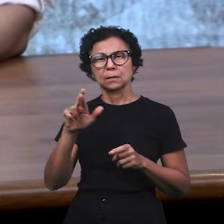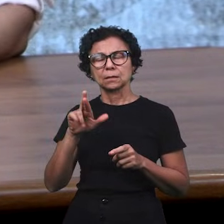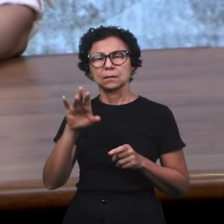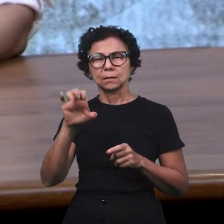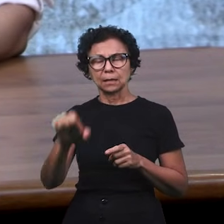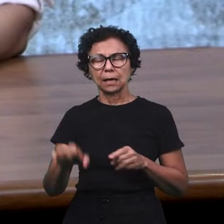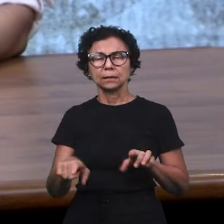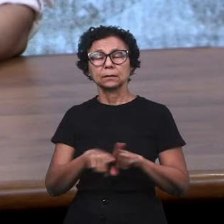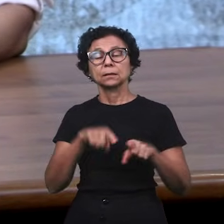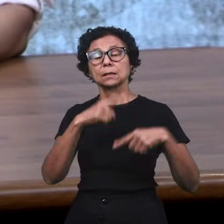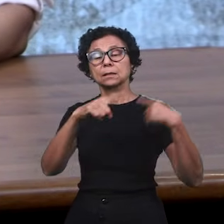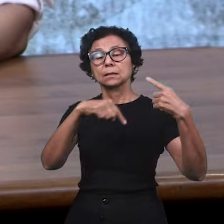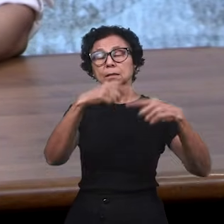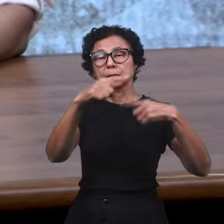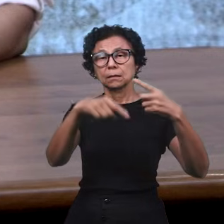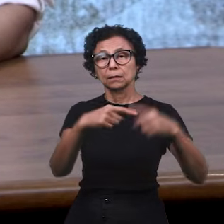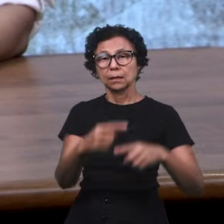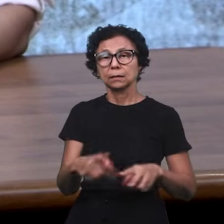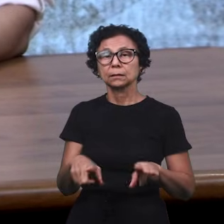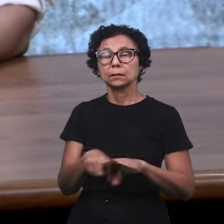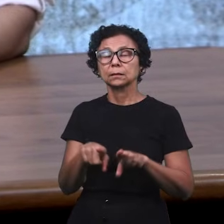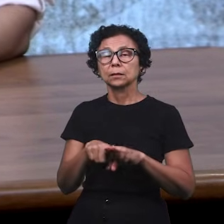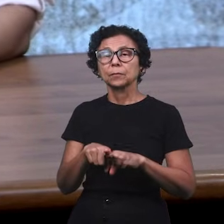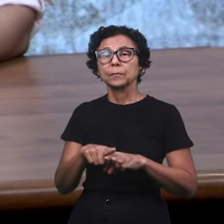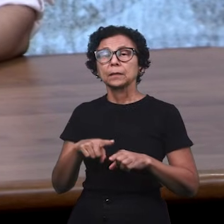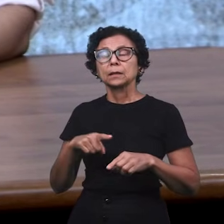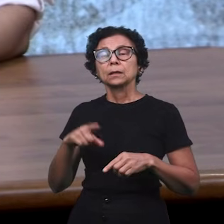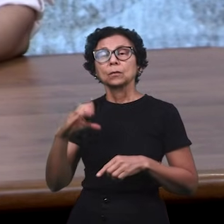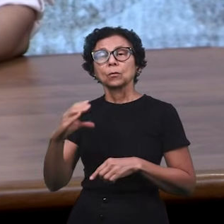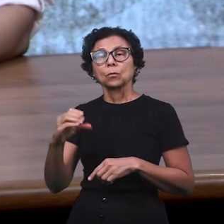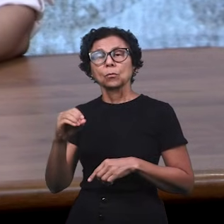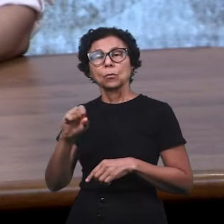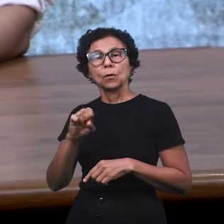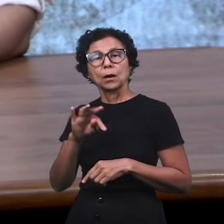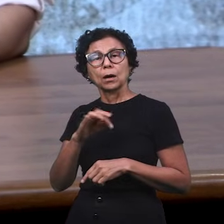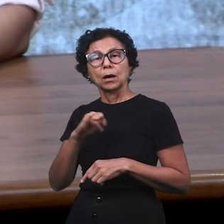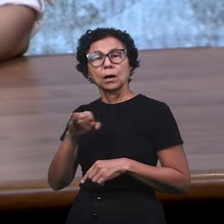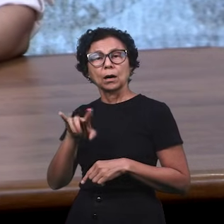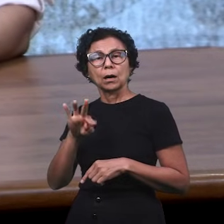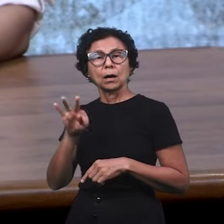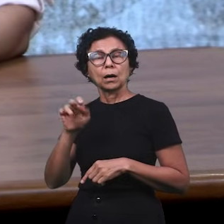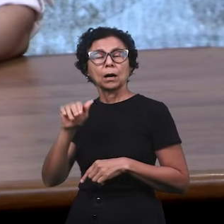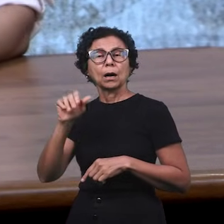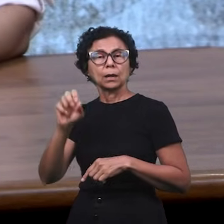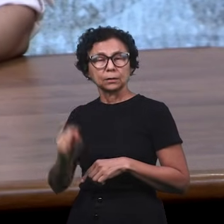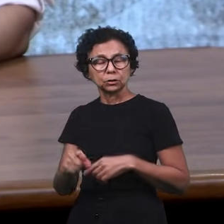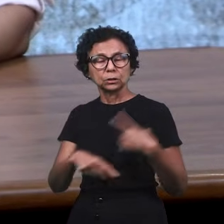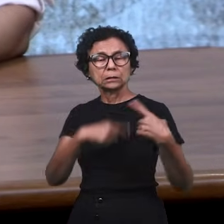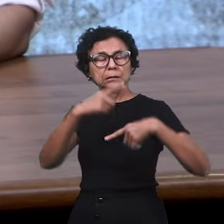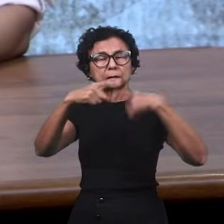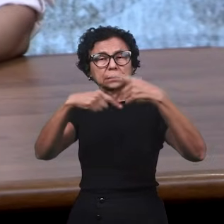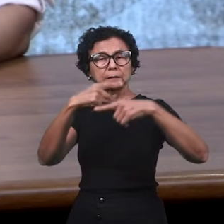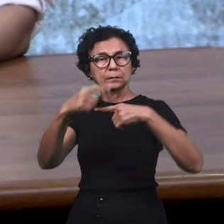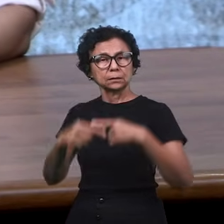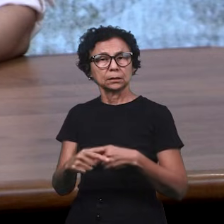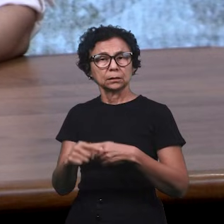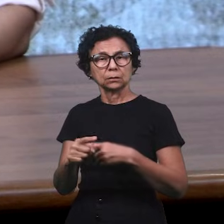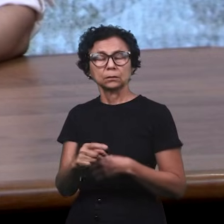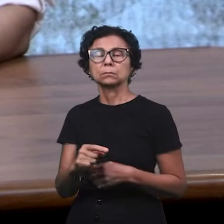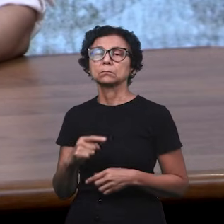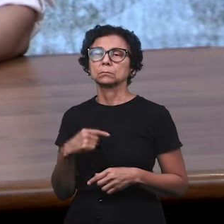coatitas, para adiantarem a obra, e outros levitas, todos que eram entendidos